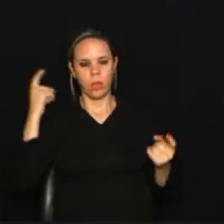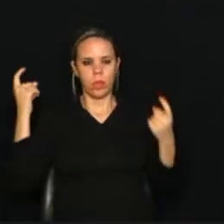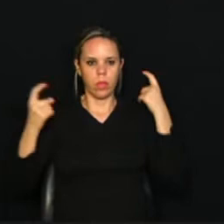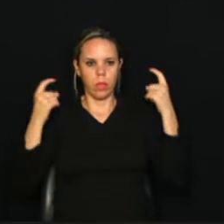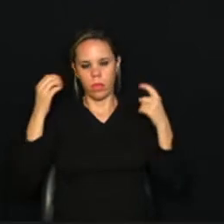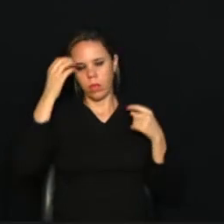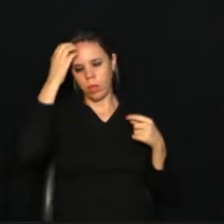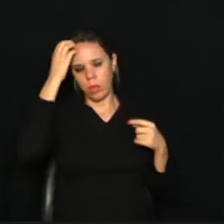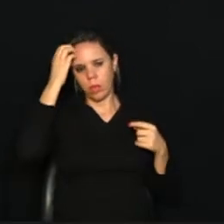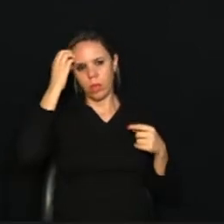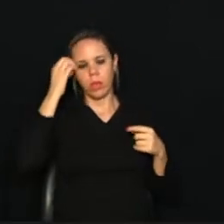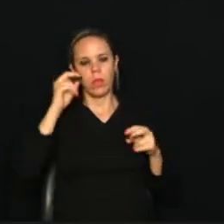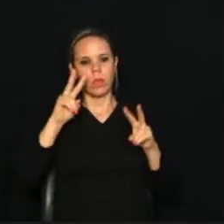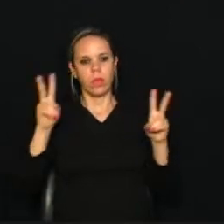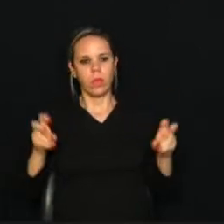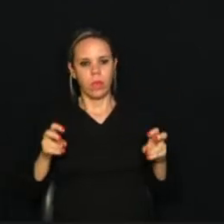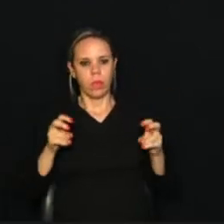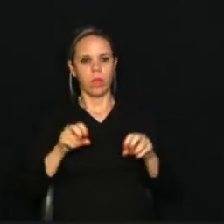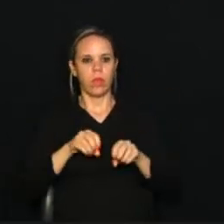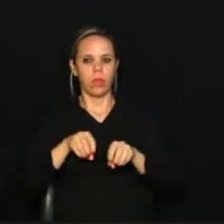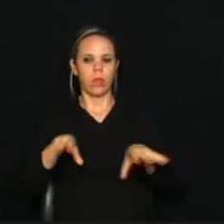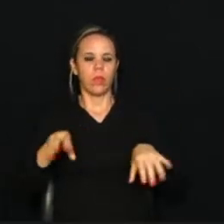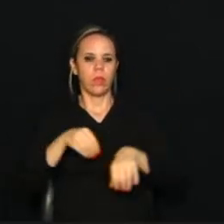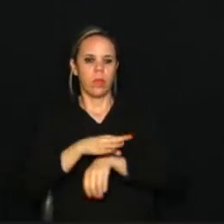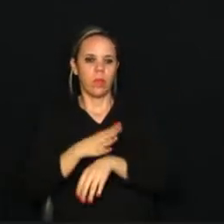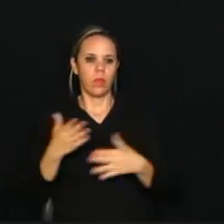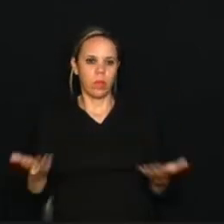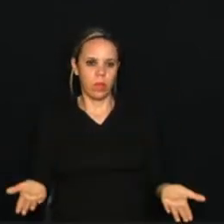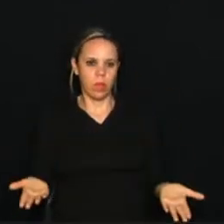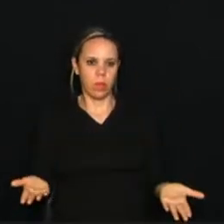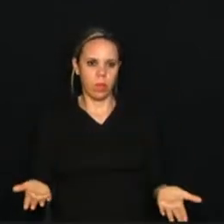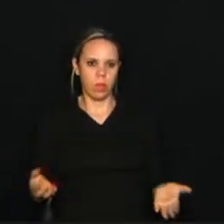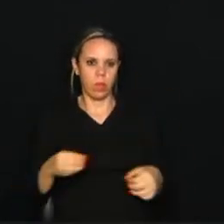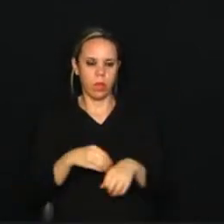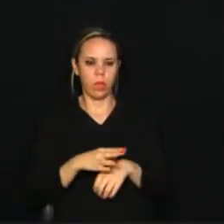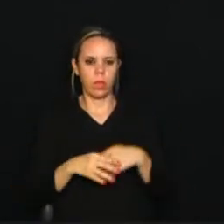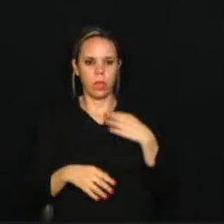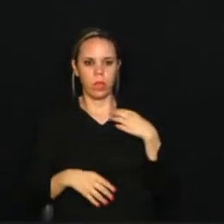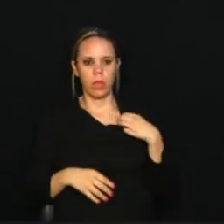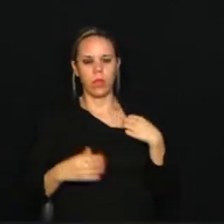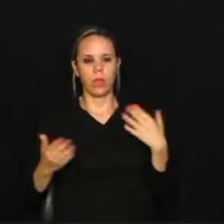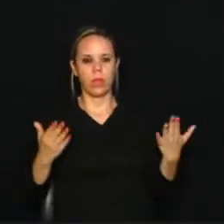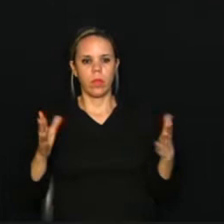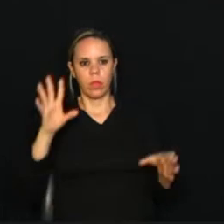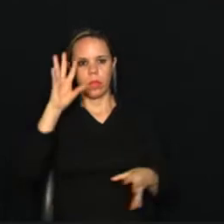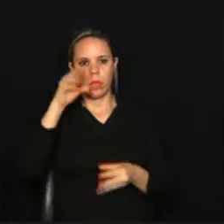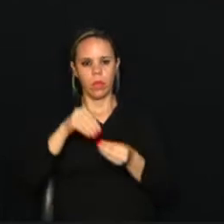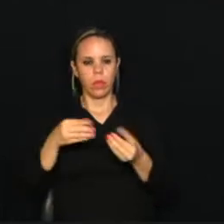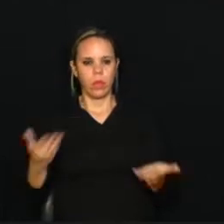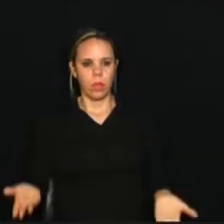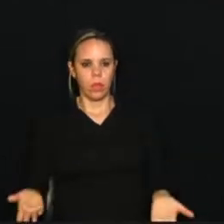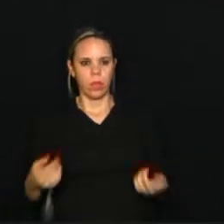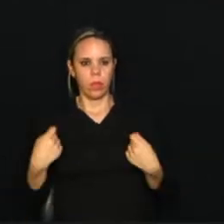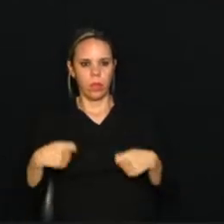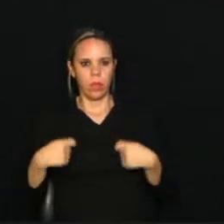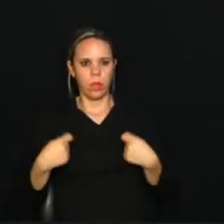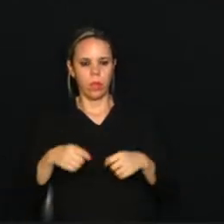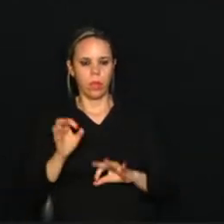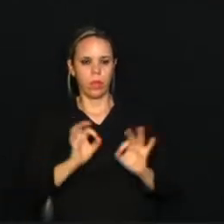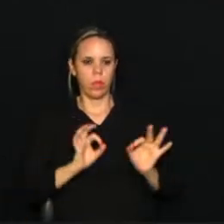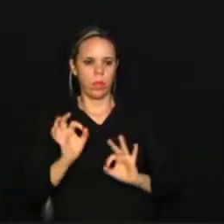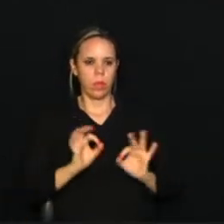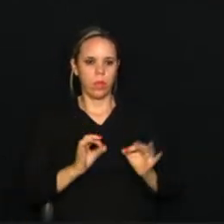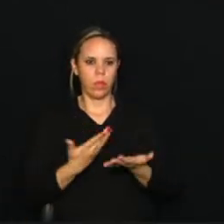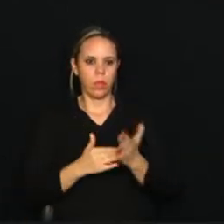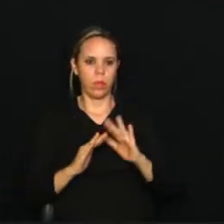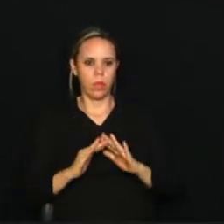preocupação com a questão do contágio. Então, isso nos leva a qual conclusão? Que precisamos preparar a